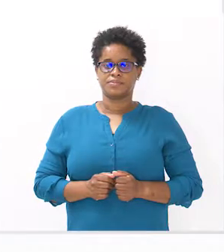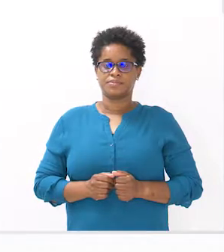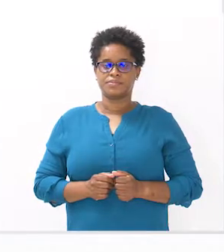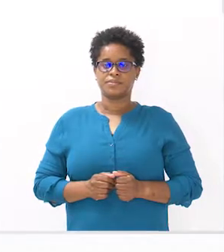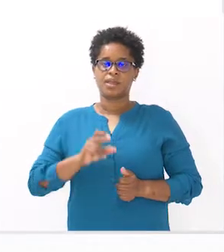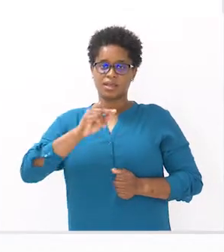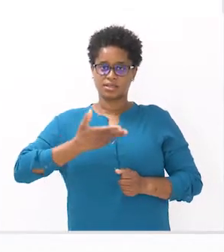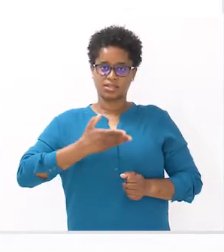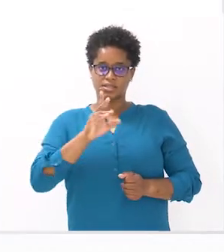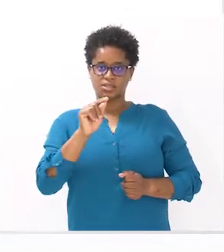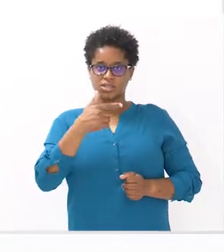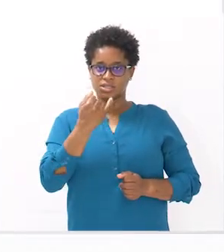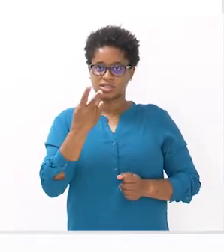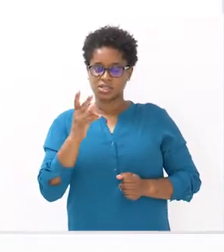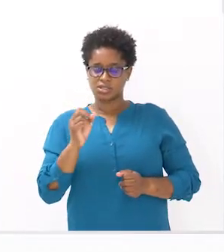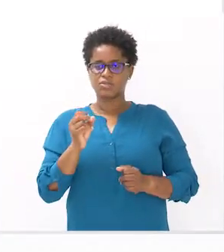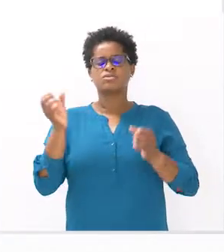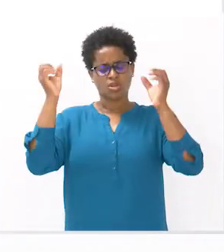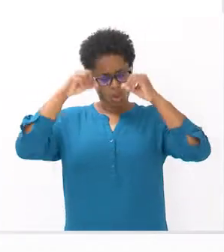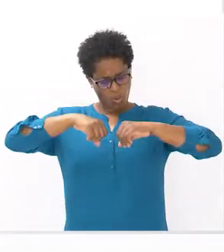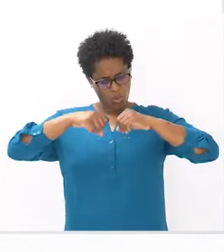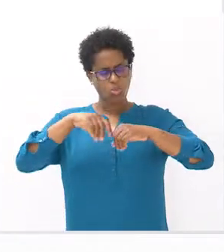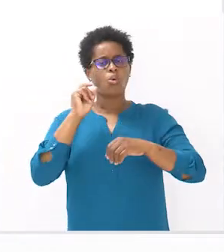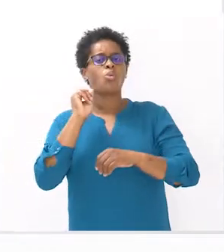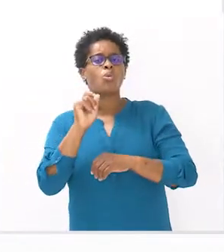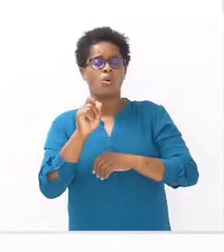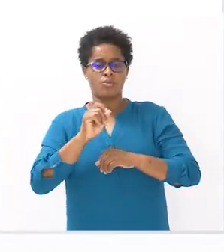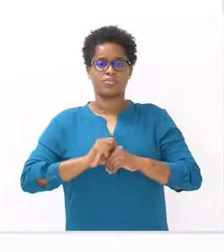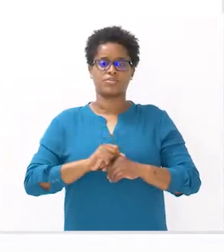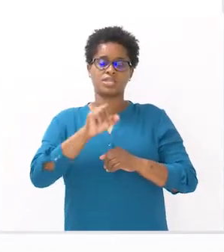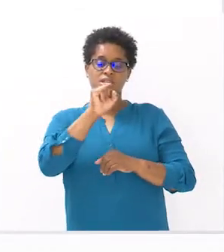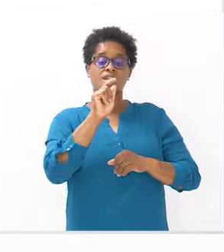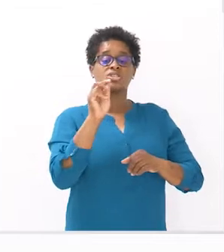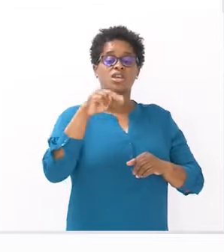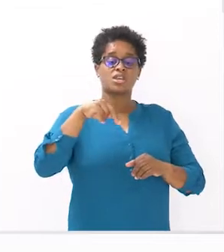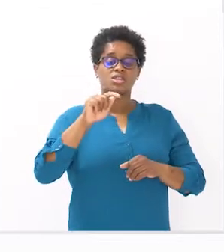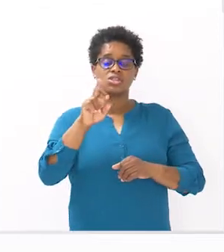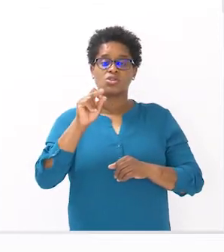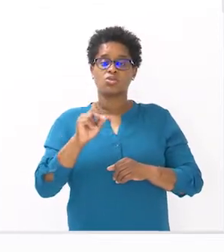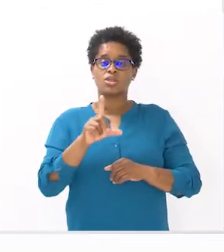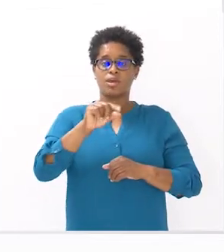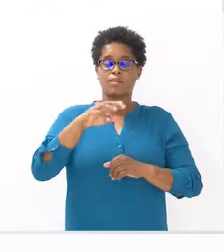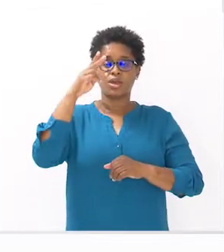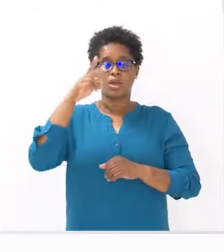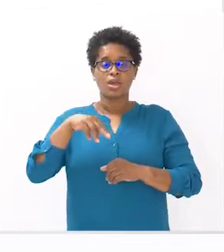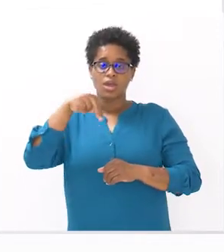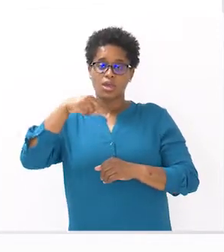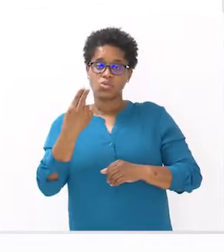O adjetivo concorda com o nome em gênero e em